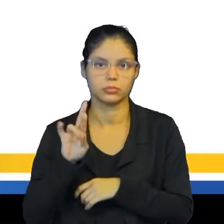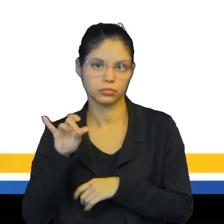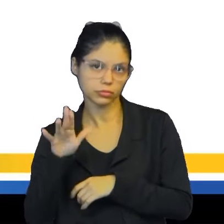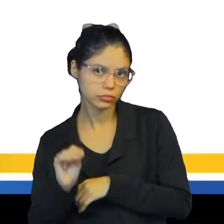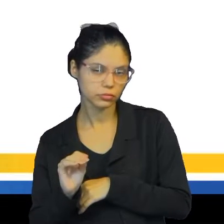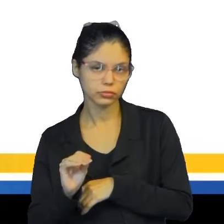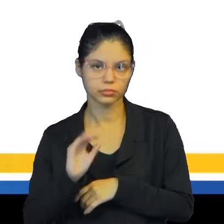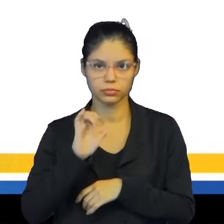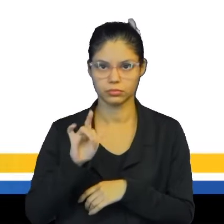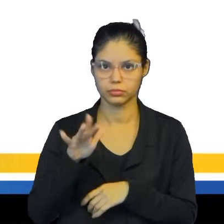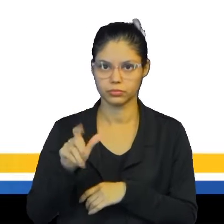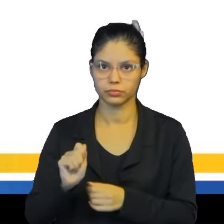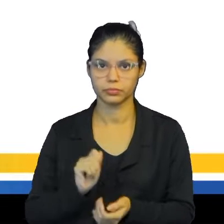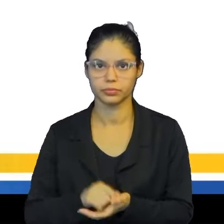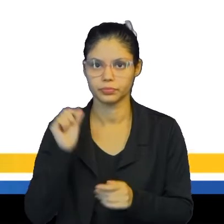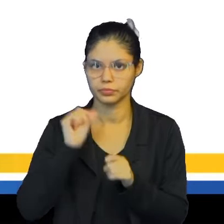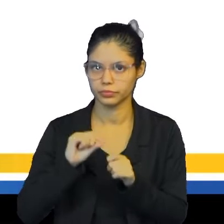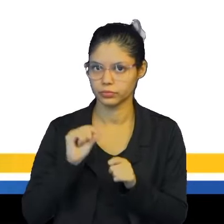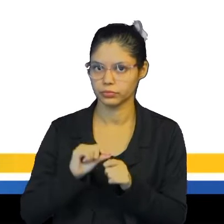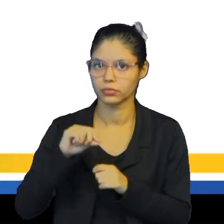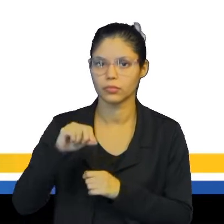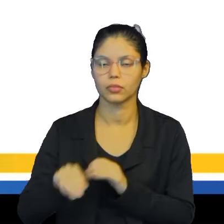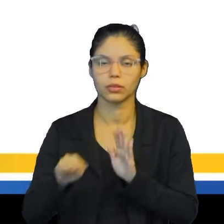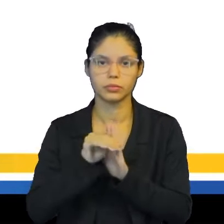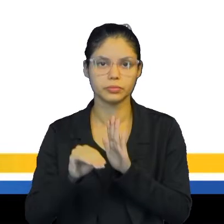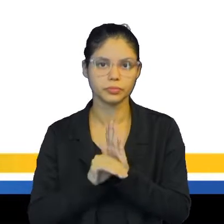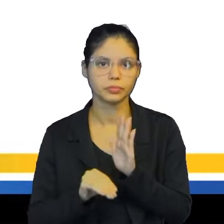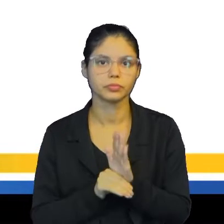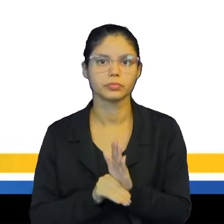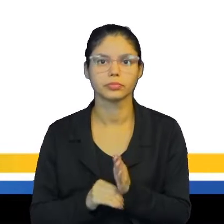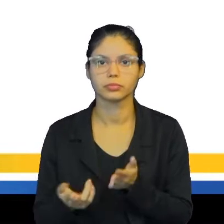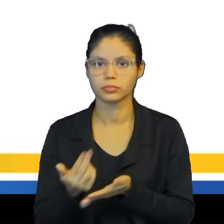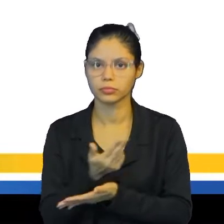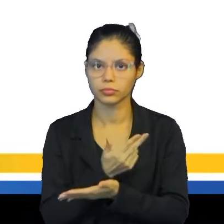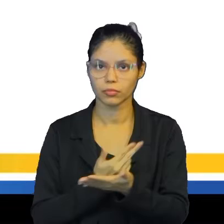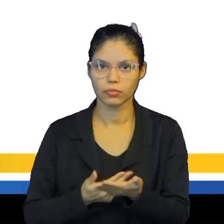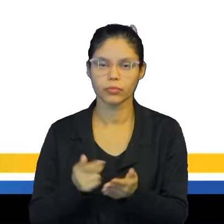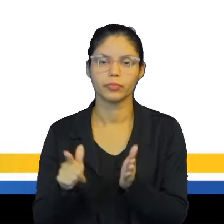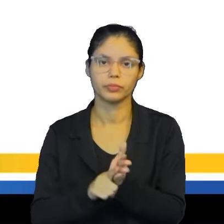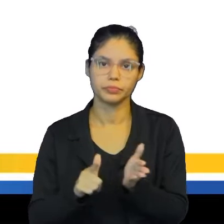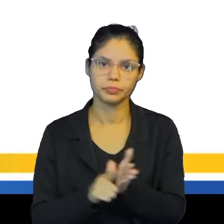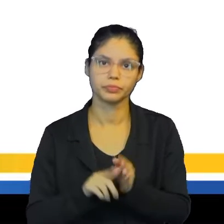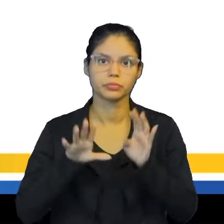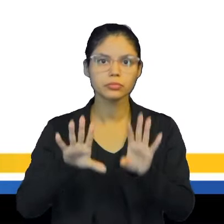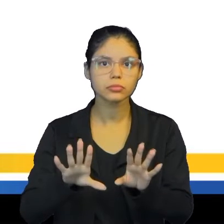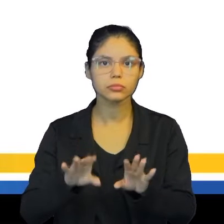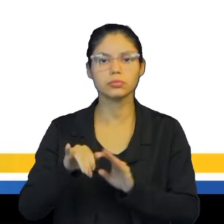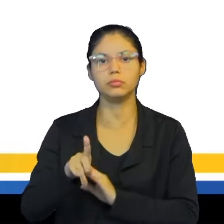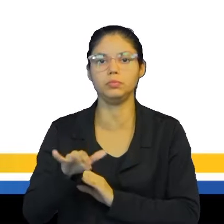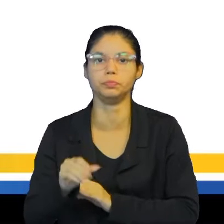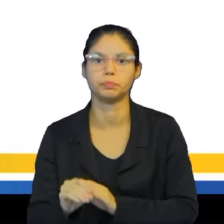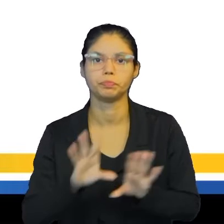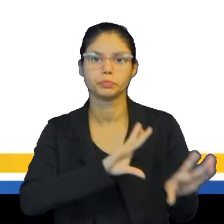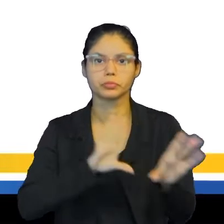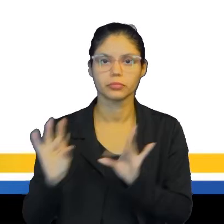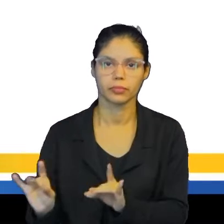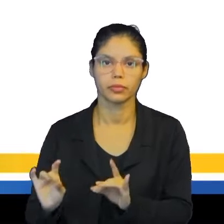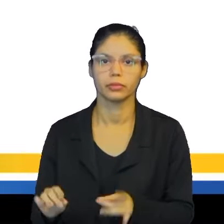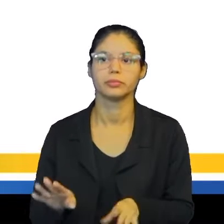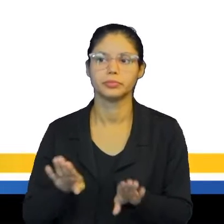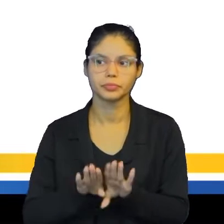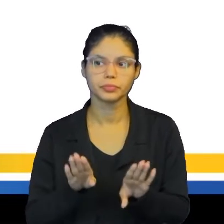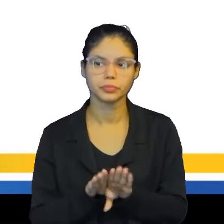geometria espacial, né? Então é feito aí um modelo, desenhado um modelo no papel, e esse modelo é trazido